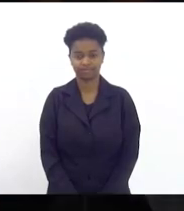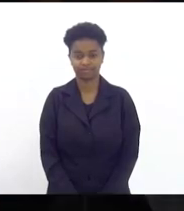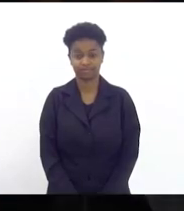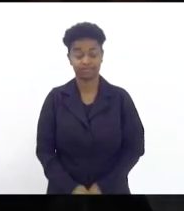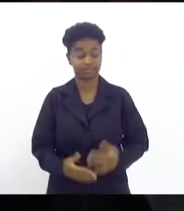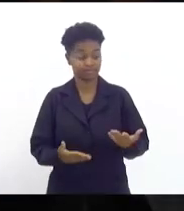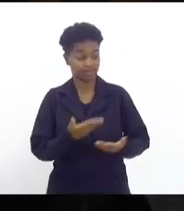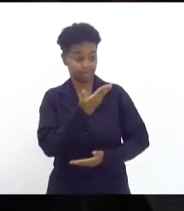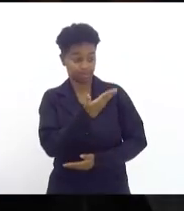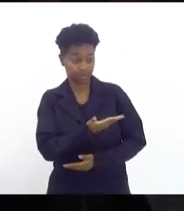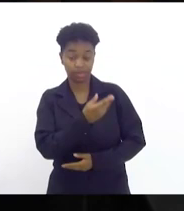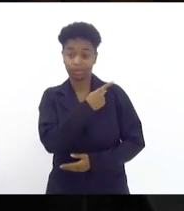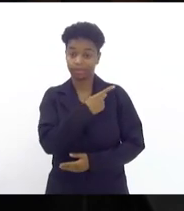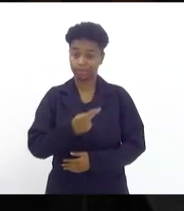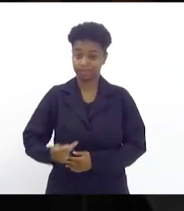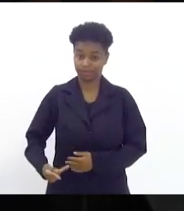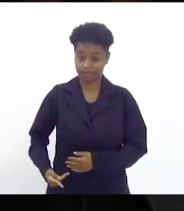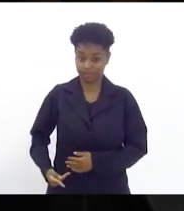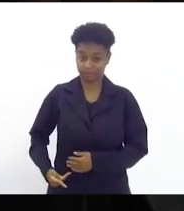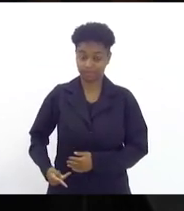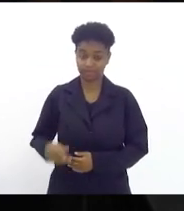Presidente deputada